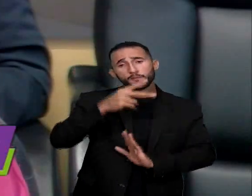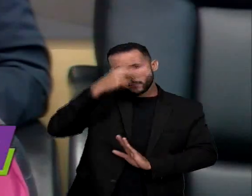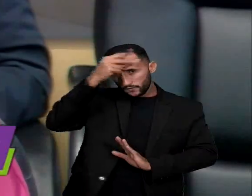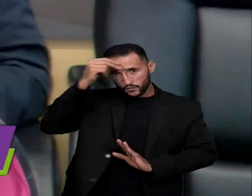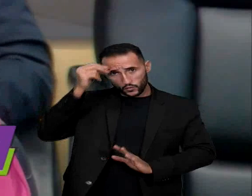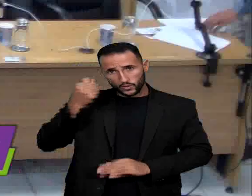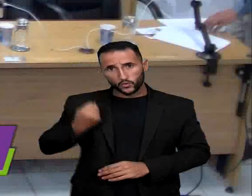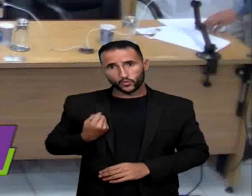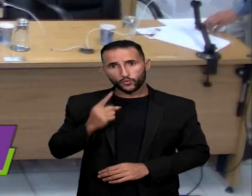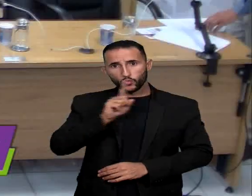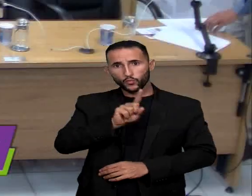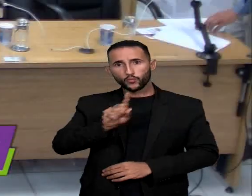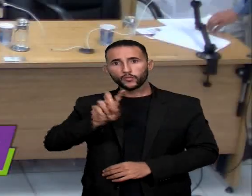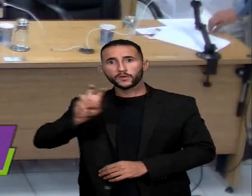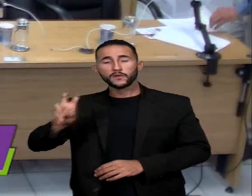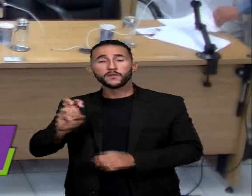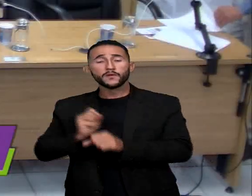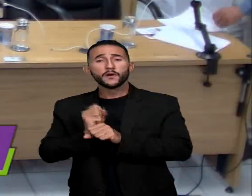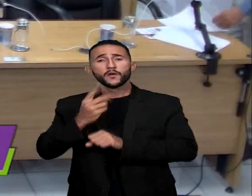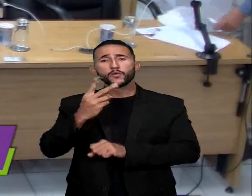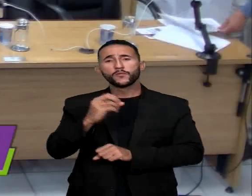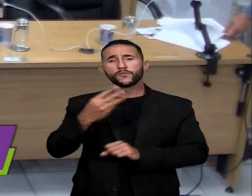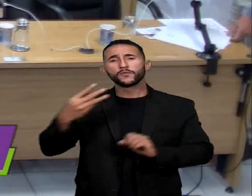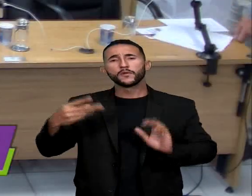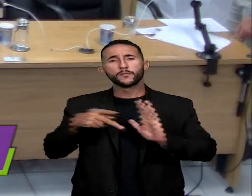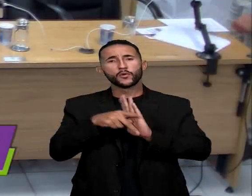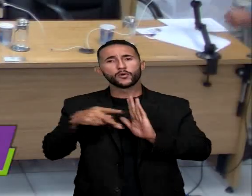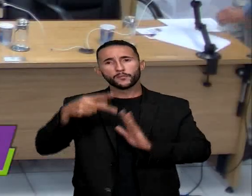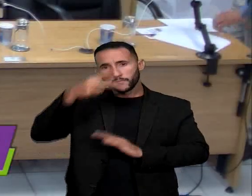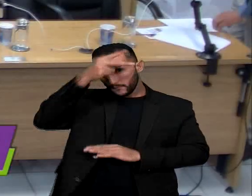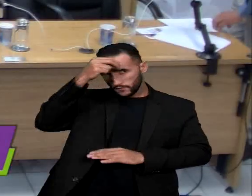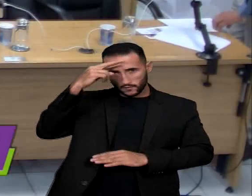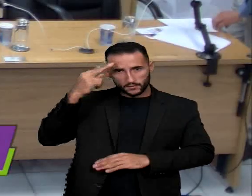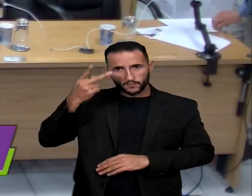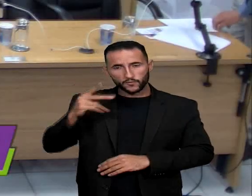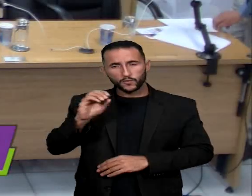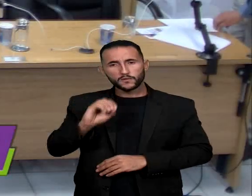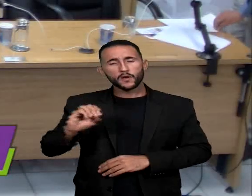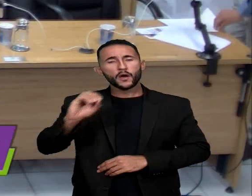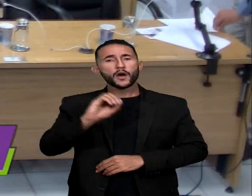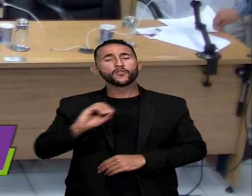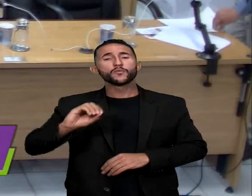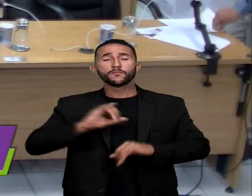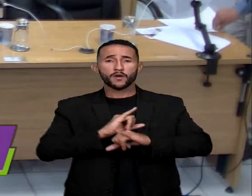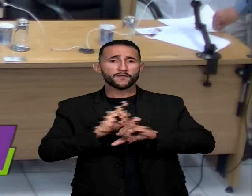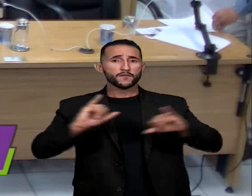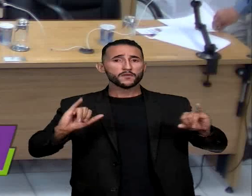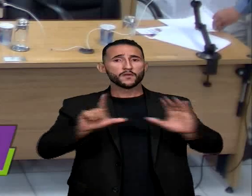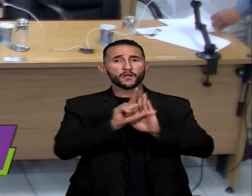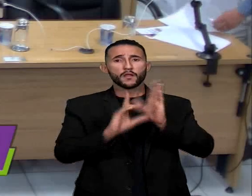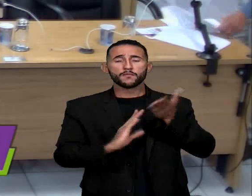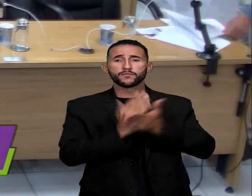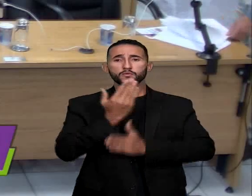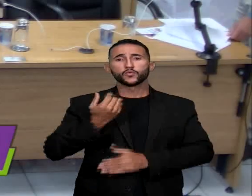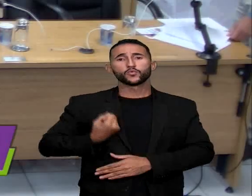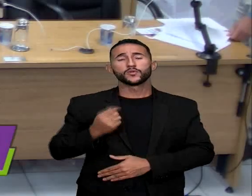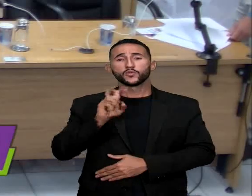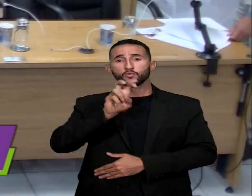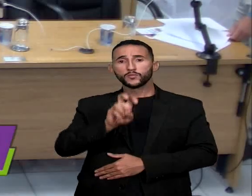115 15 de 2023 do prefeito do município de Osasco Informa a sanção da lei número